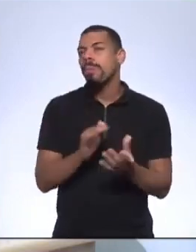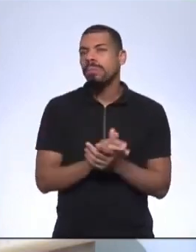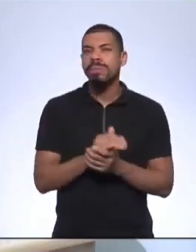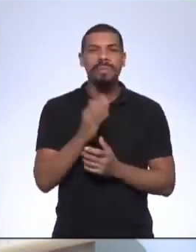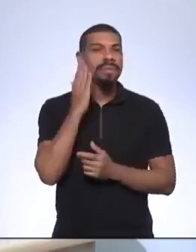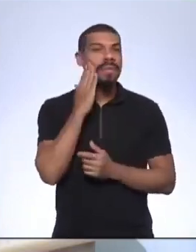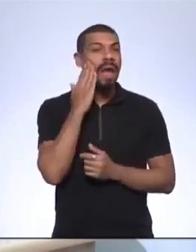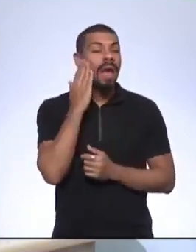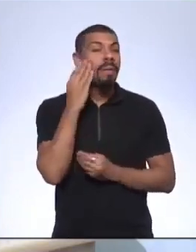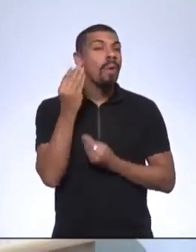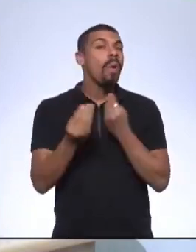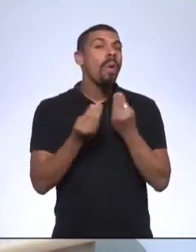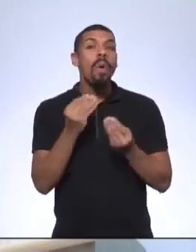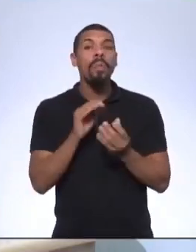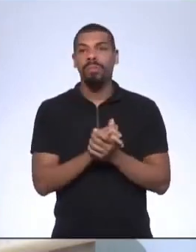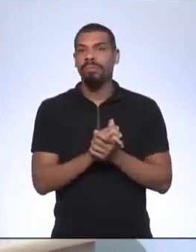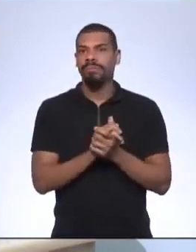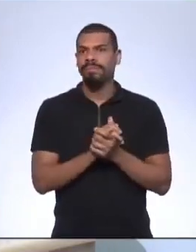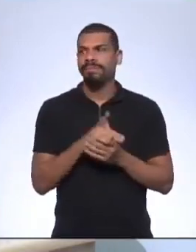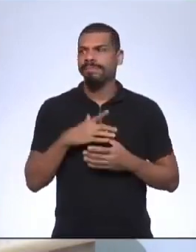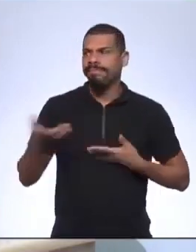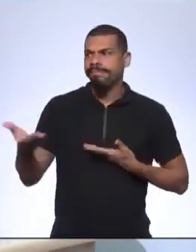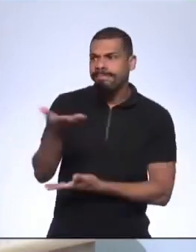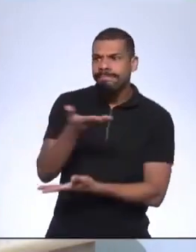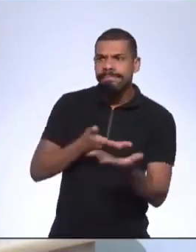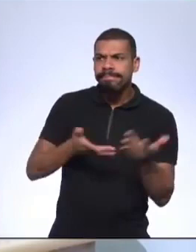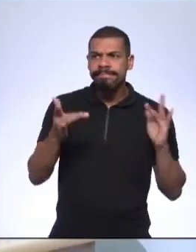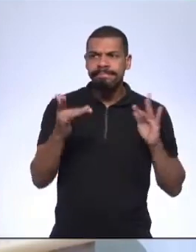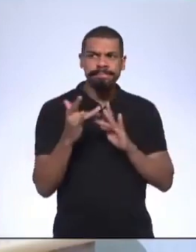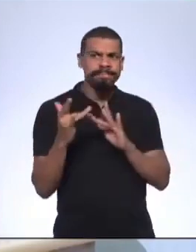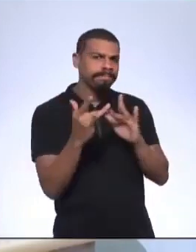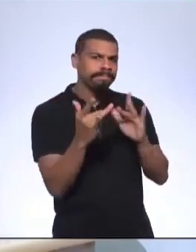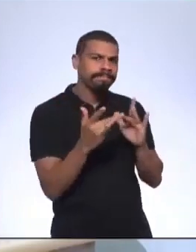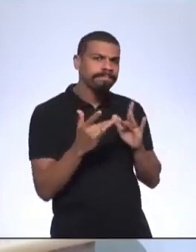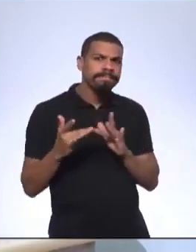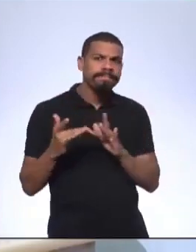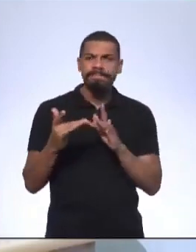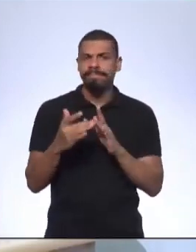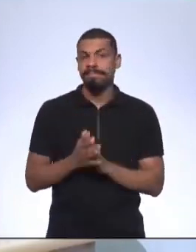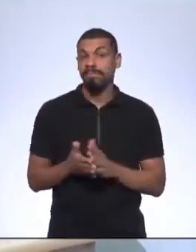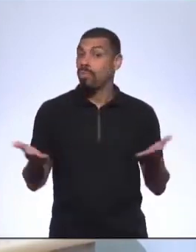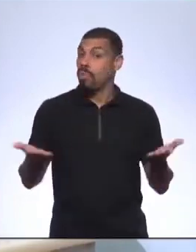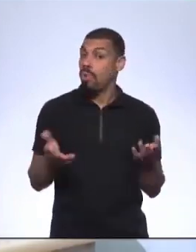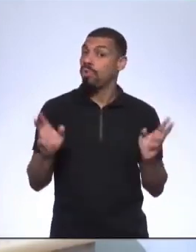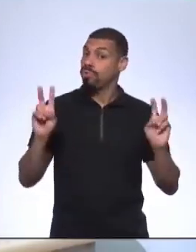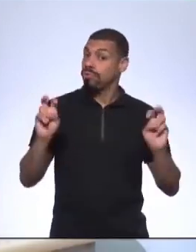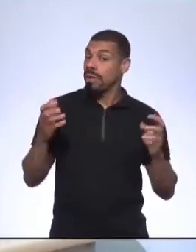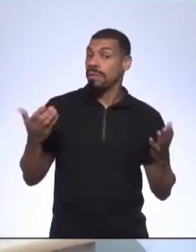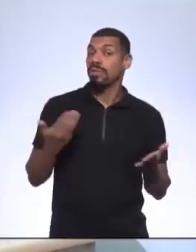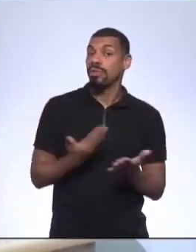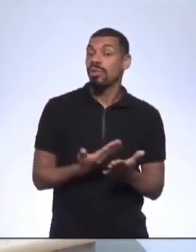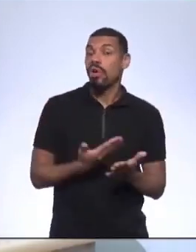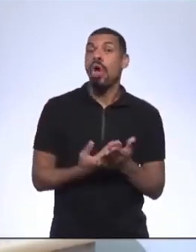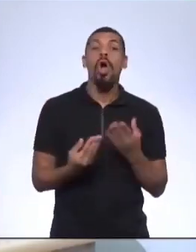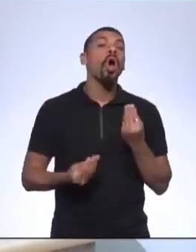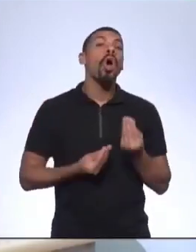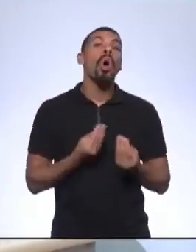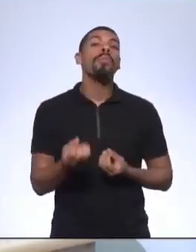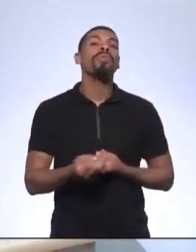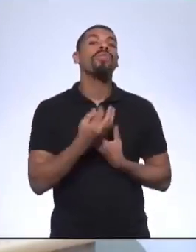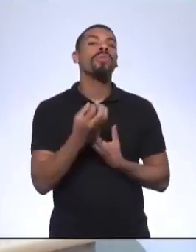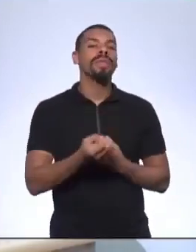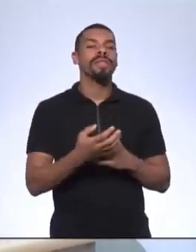que ter sempre o aspecto de convivência coletiva, né? Sobretudo, hoje é o nosso assunto da aula, na hora de transmitir